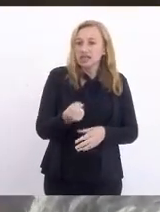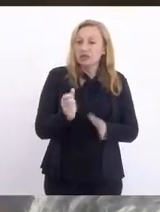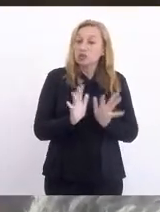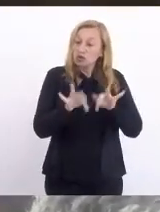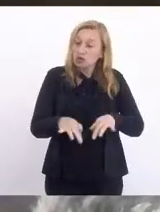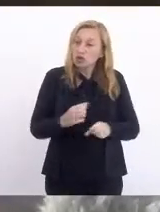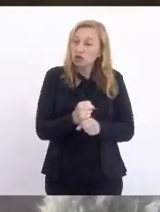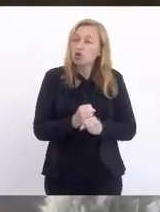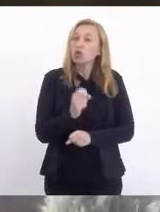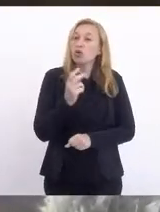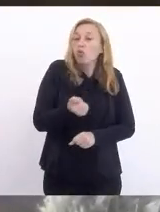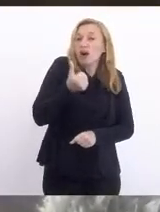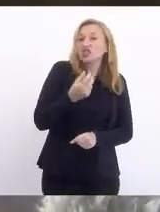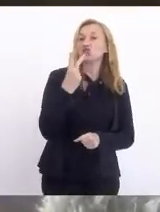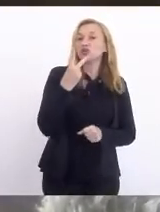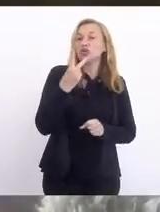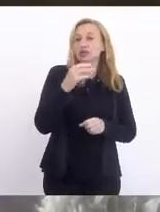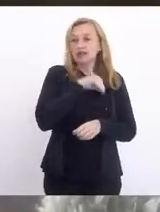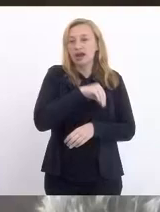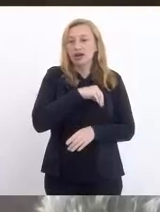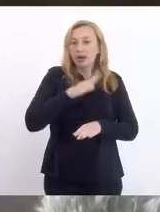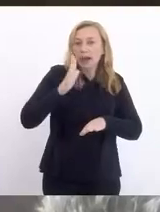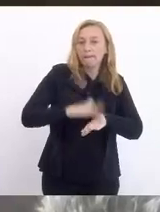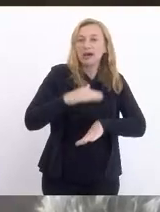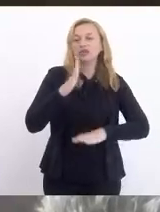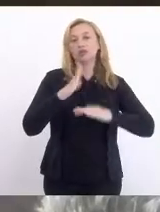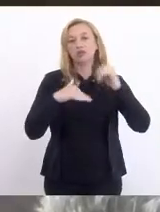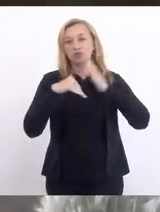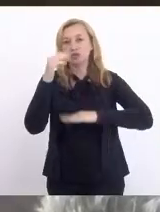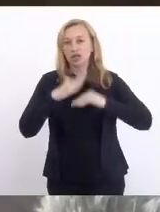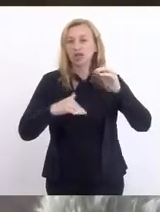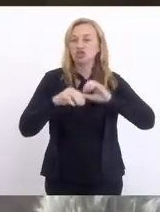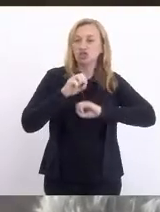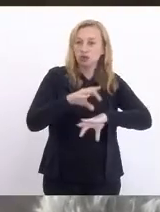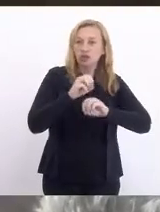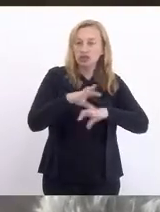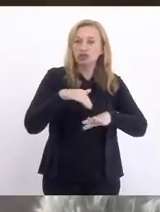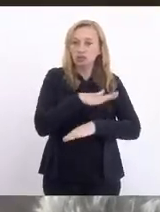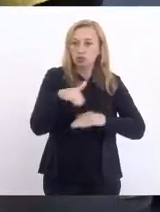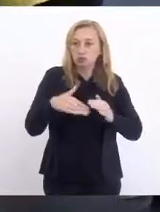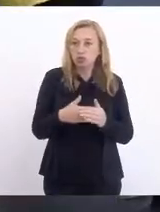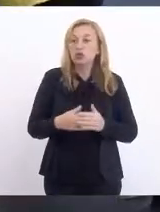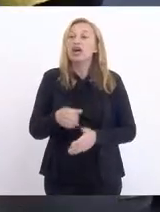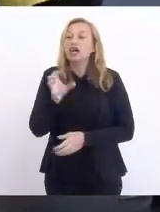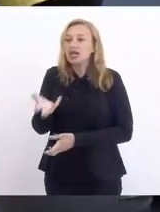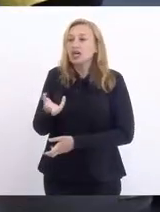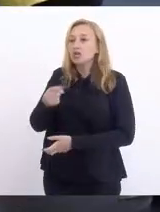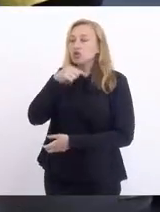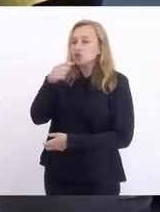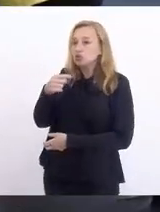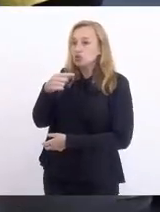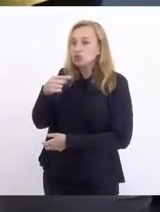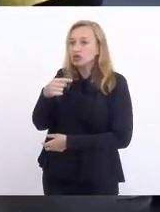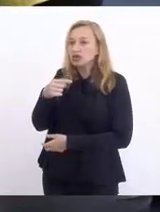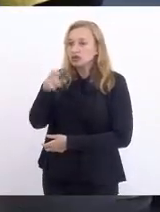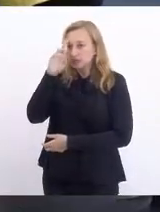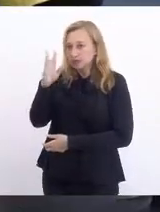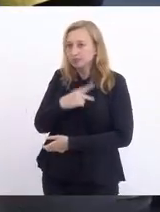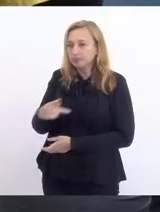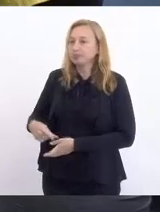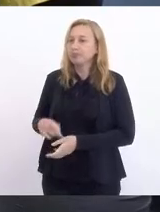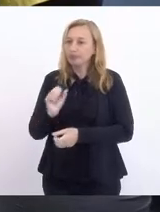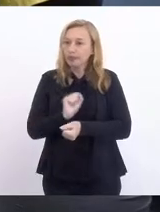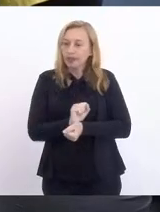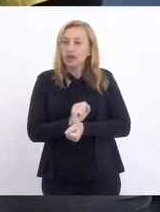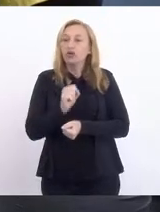repito quase dois salários a mais para o profissional da educação para toda eu queria tirar uma dúvida Presidente ele tem uma